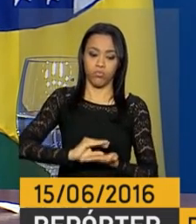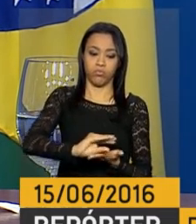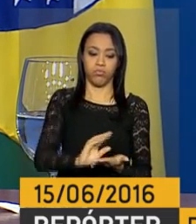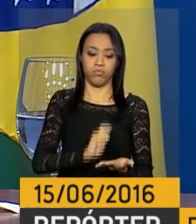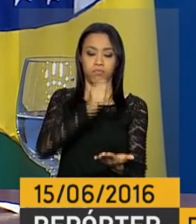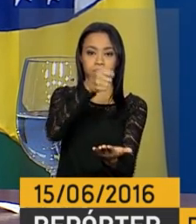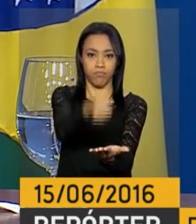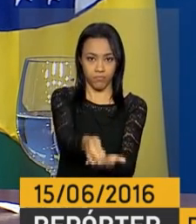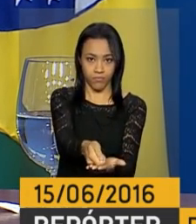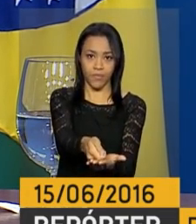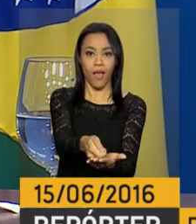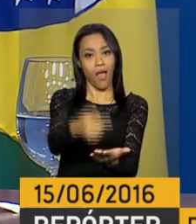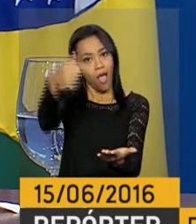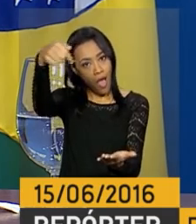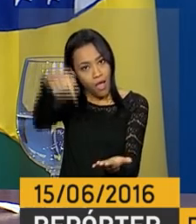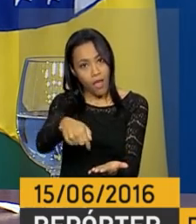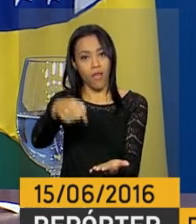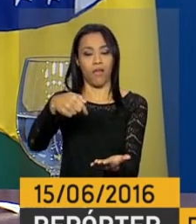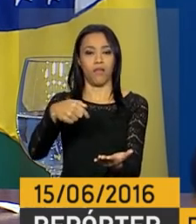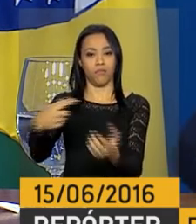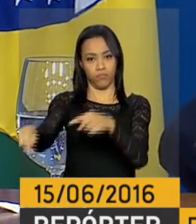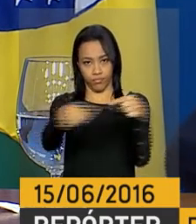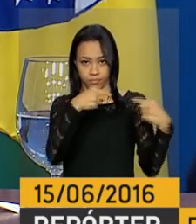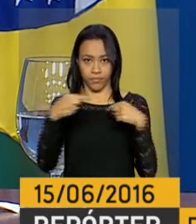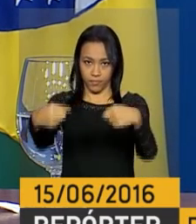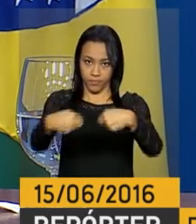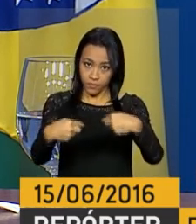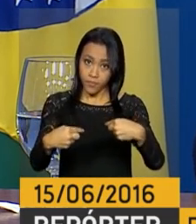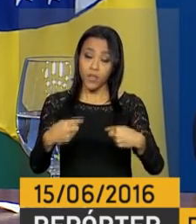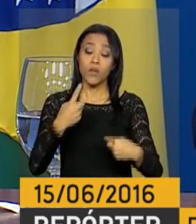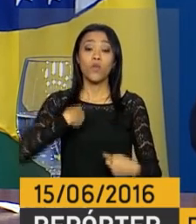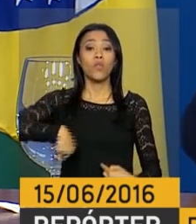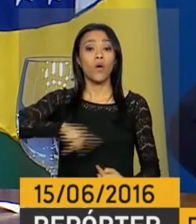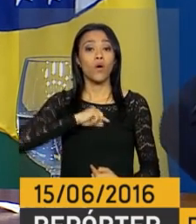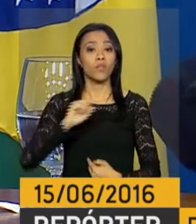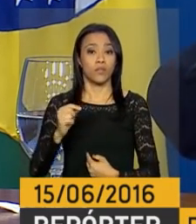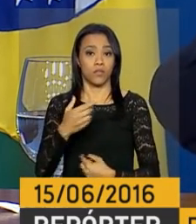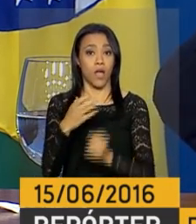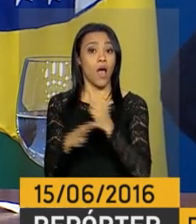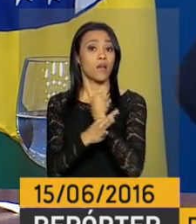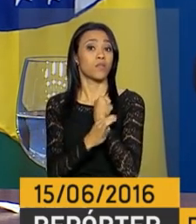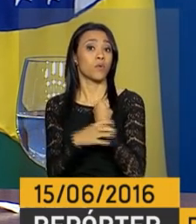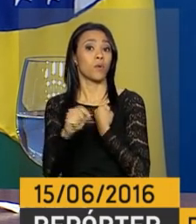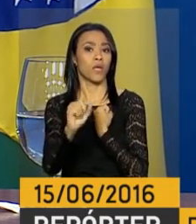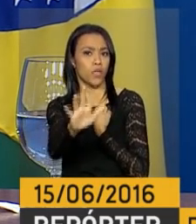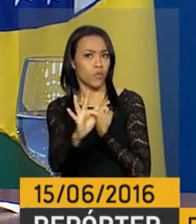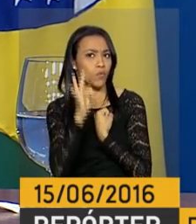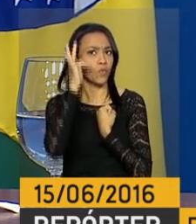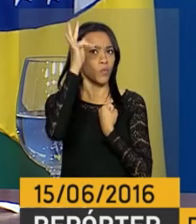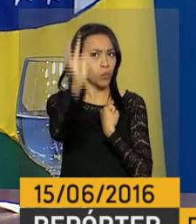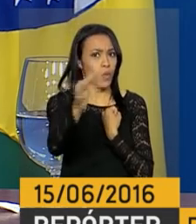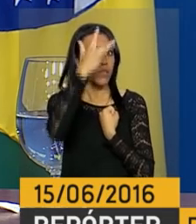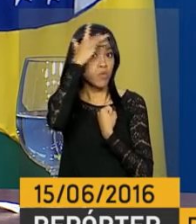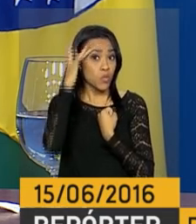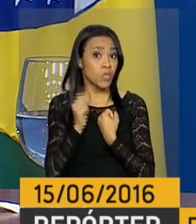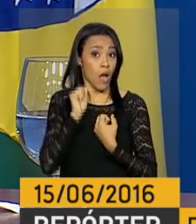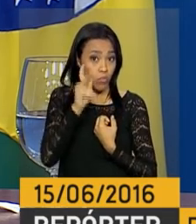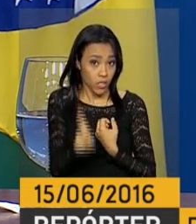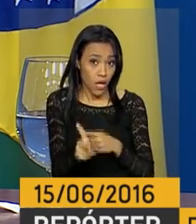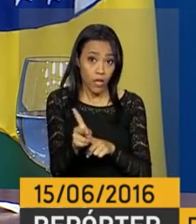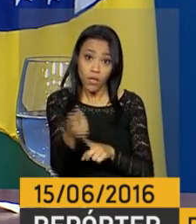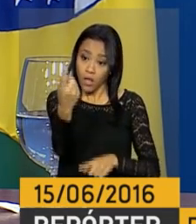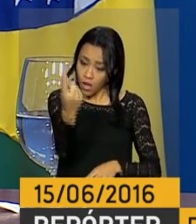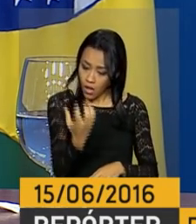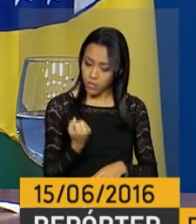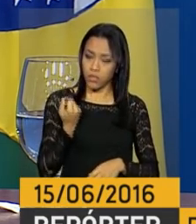análise é o que deve ser, porque o que nós devemos nos assegurar é que no futuro os aposentados recebam a